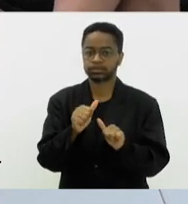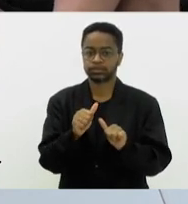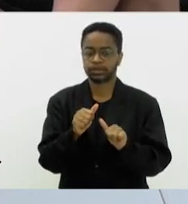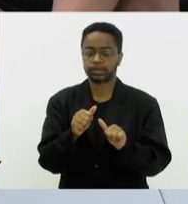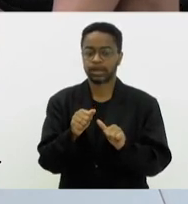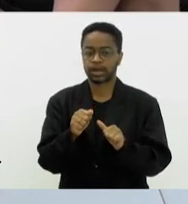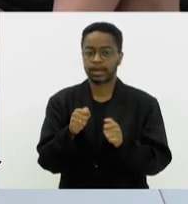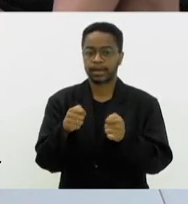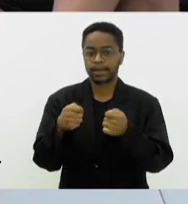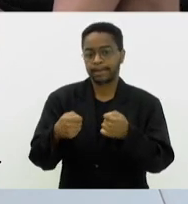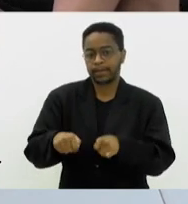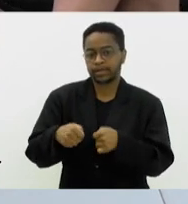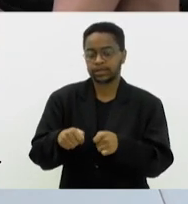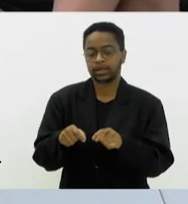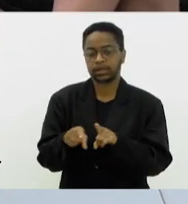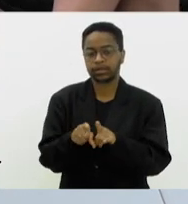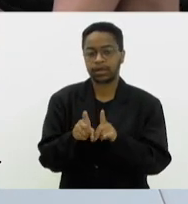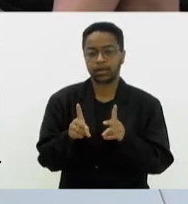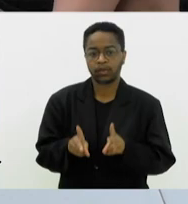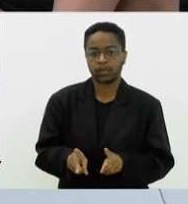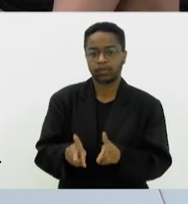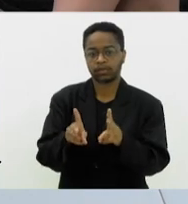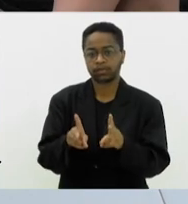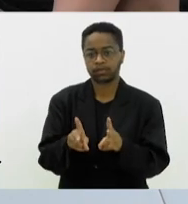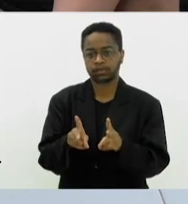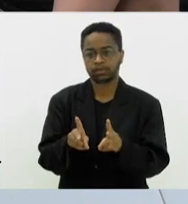programa manterá para...